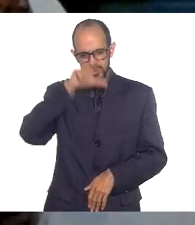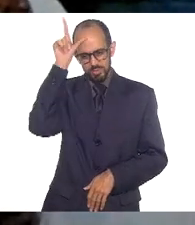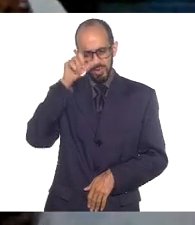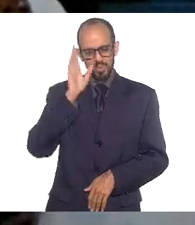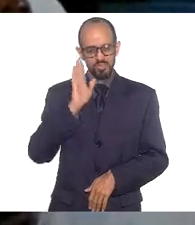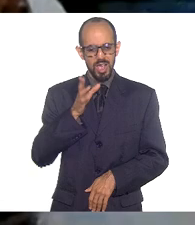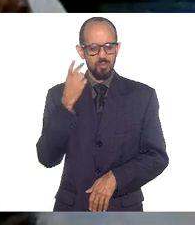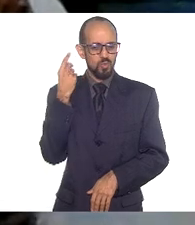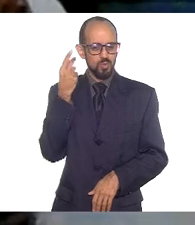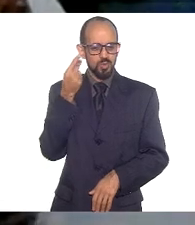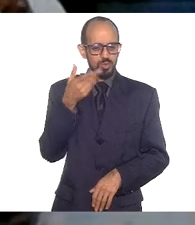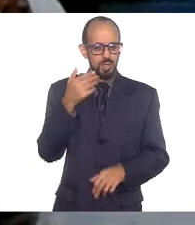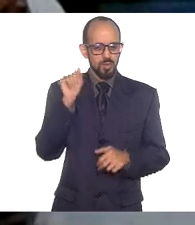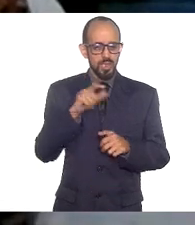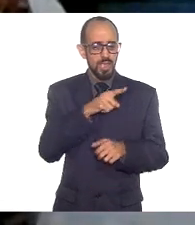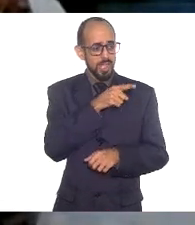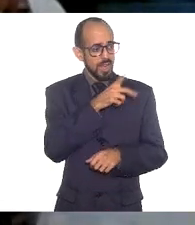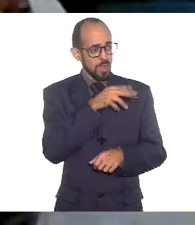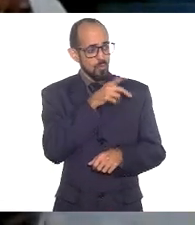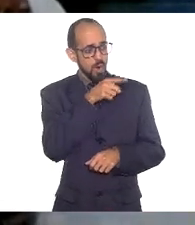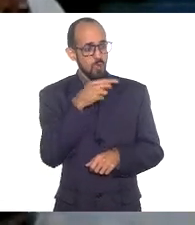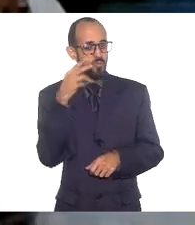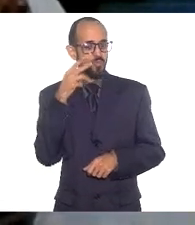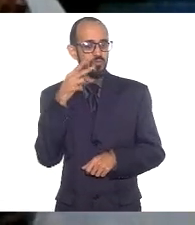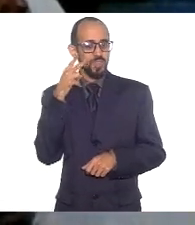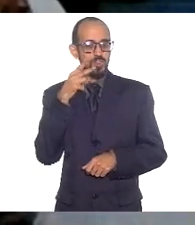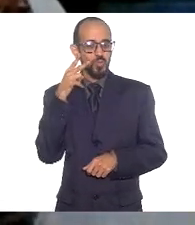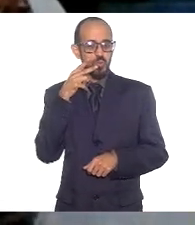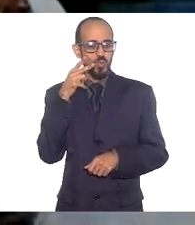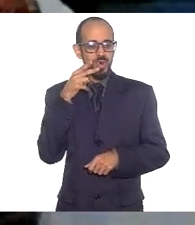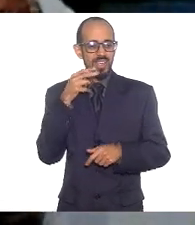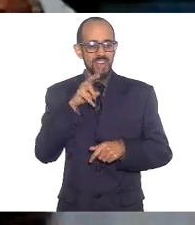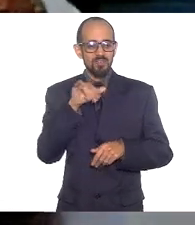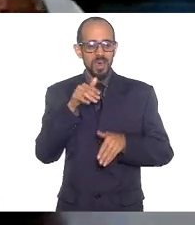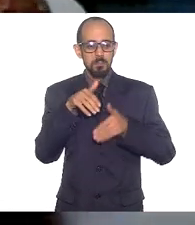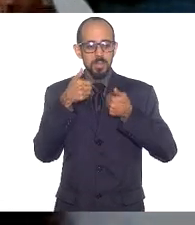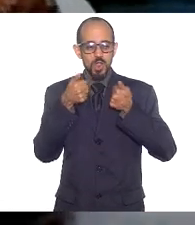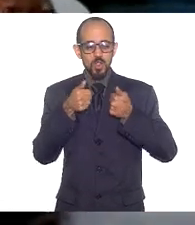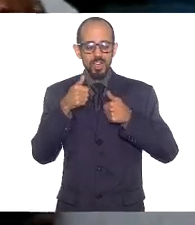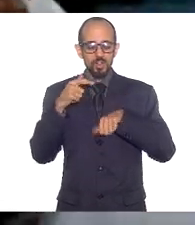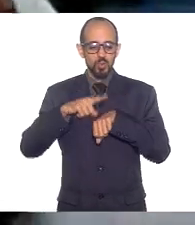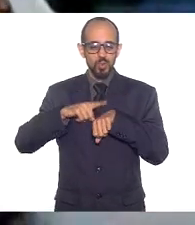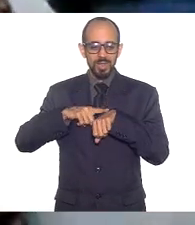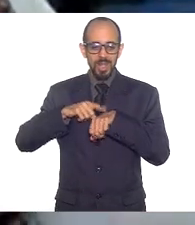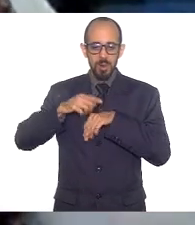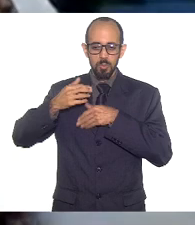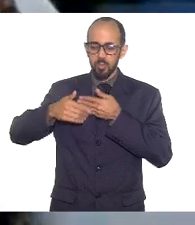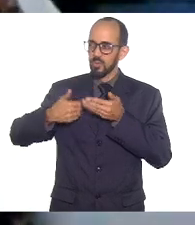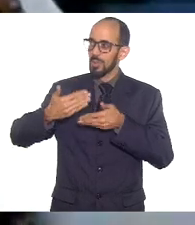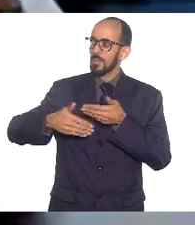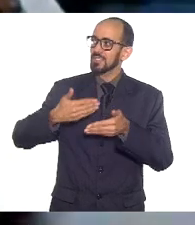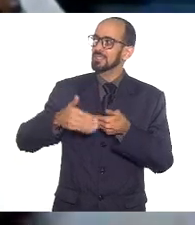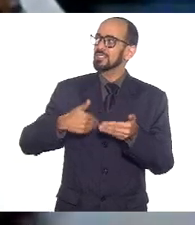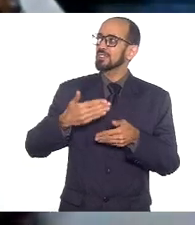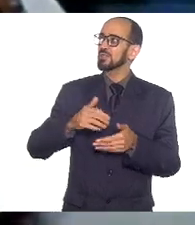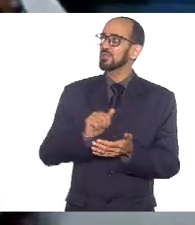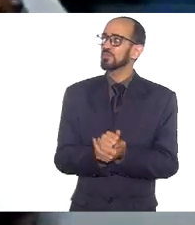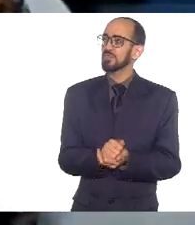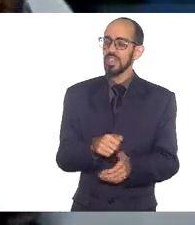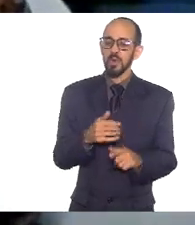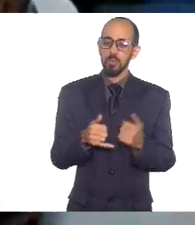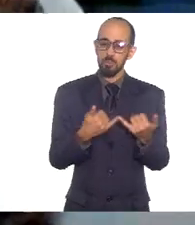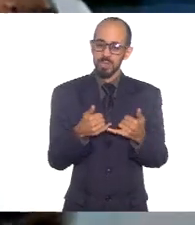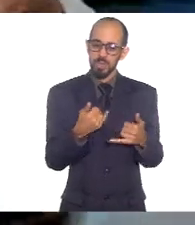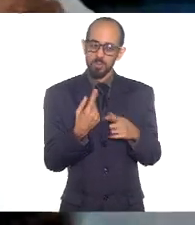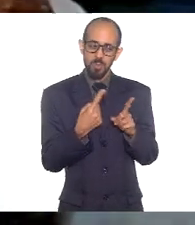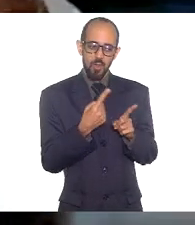ele é que nem um vinho ele vai melhorando com o tempo ele vai melhorando Eu brinco com Luiz Paulo Mori que eu digo para